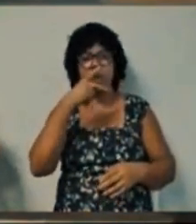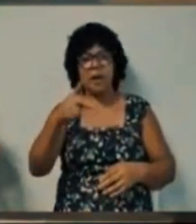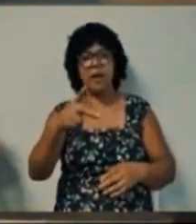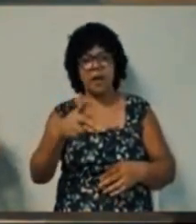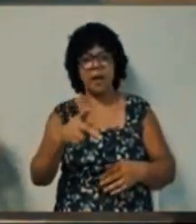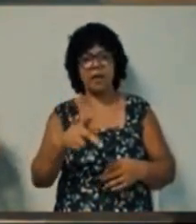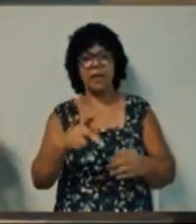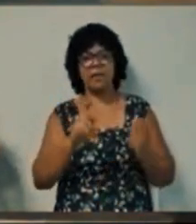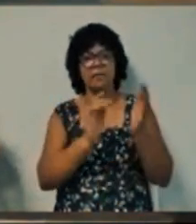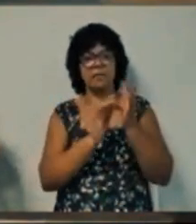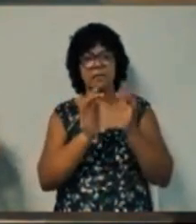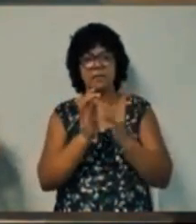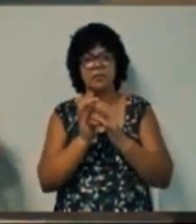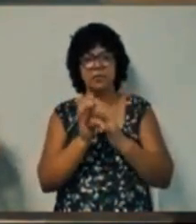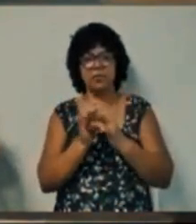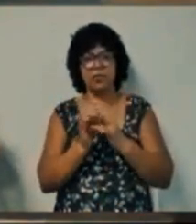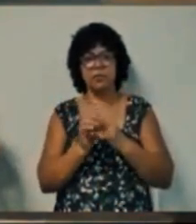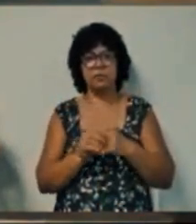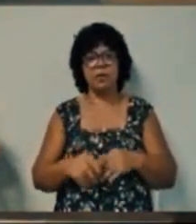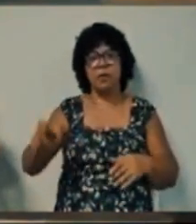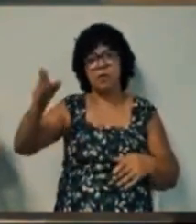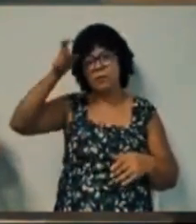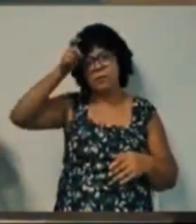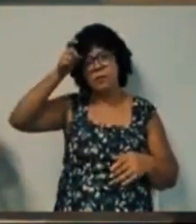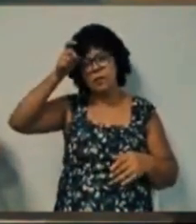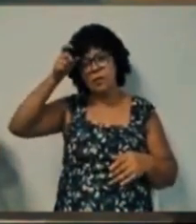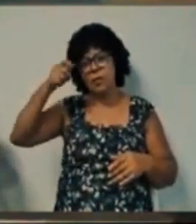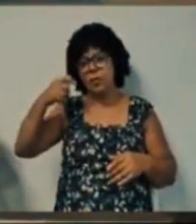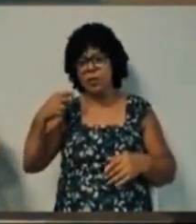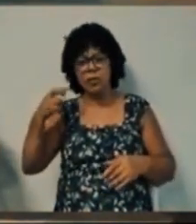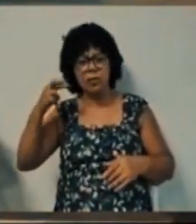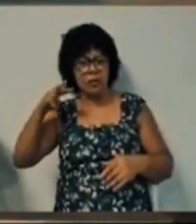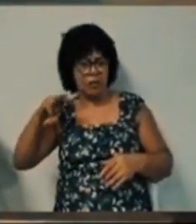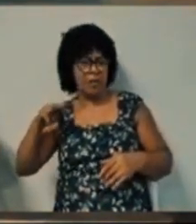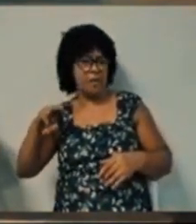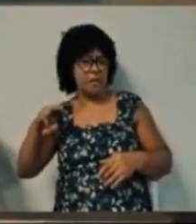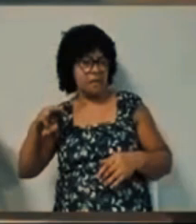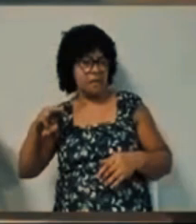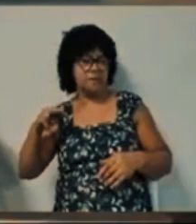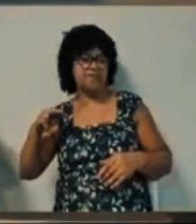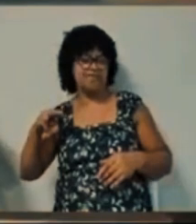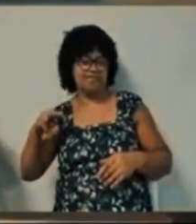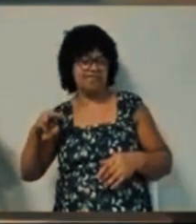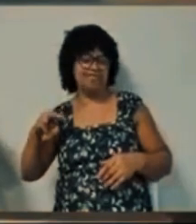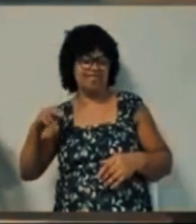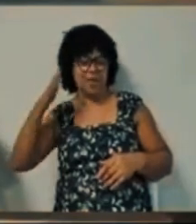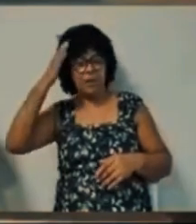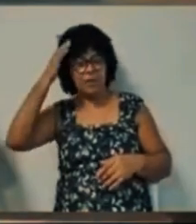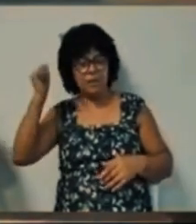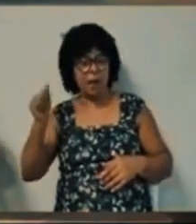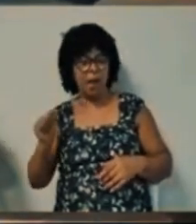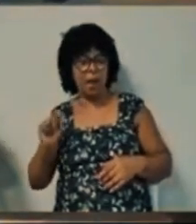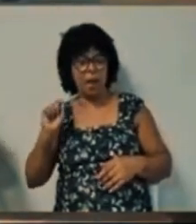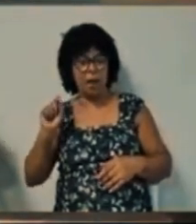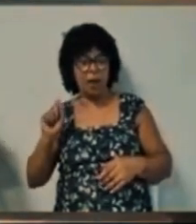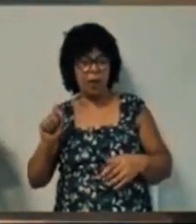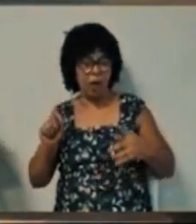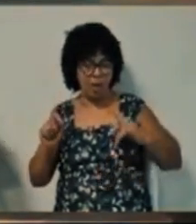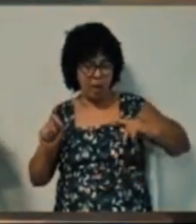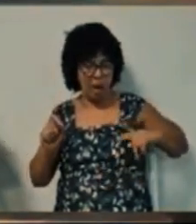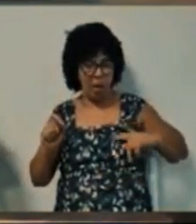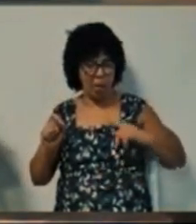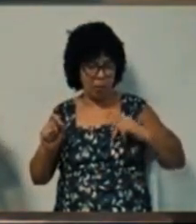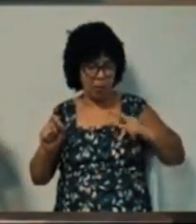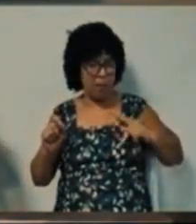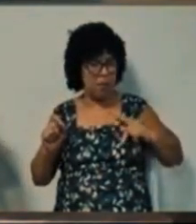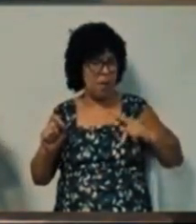opa, a gente sabe quem é Paulo. Ele dá uma dor de cabeça tremenda para nós.